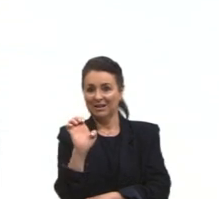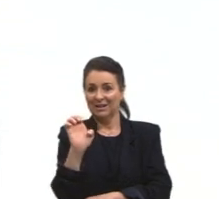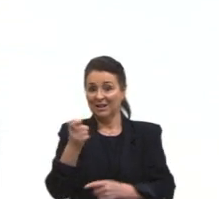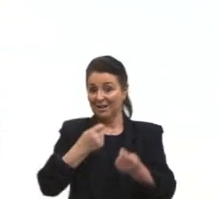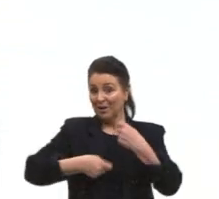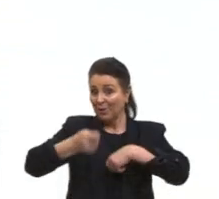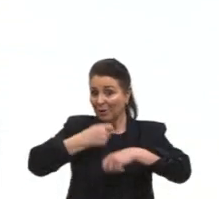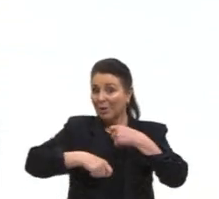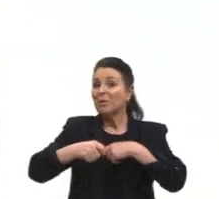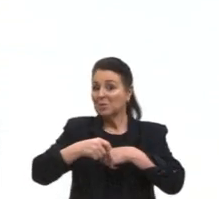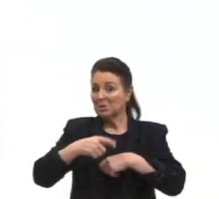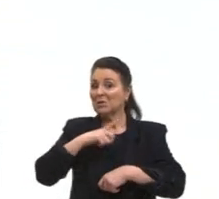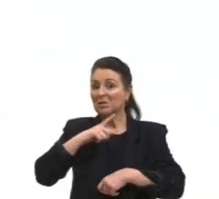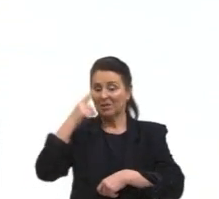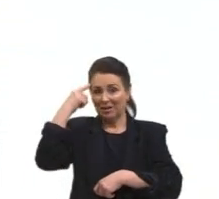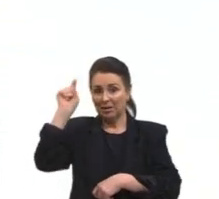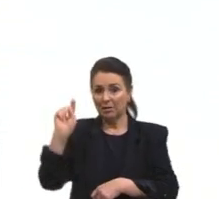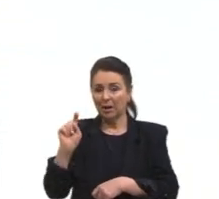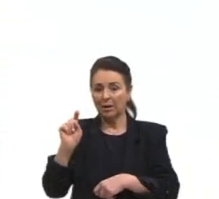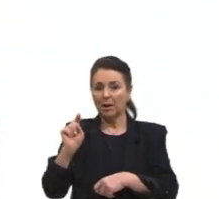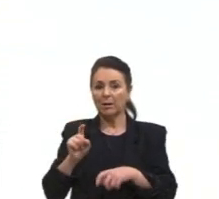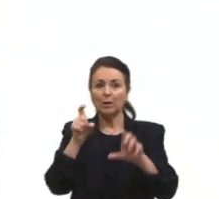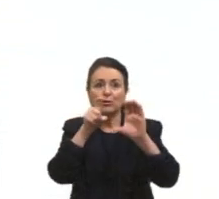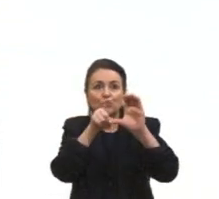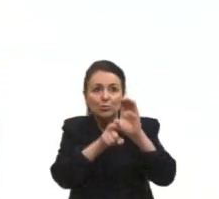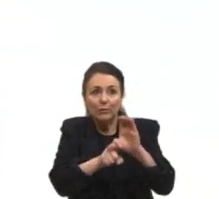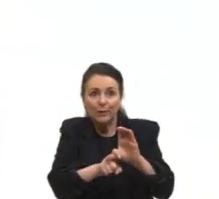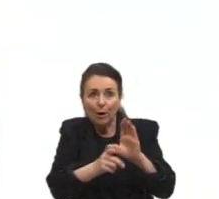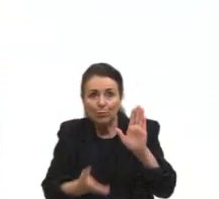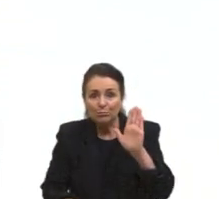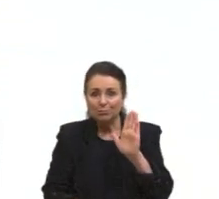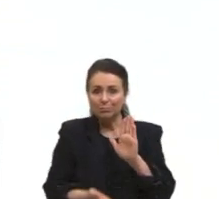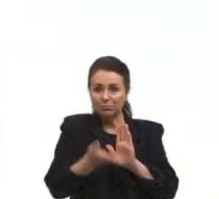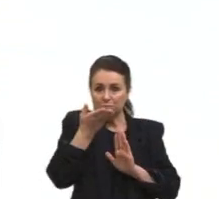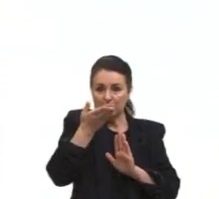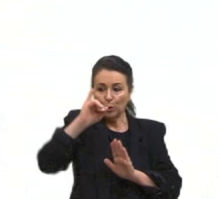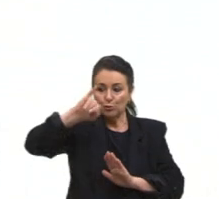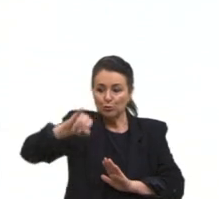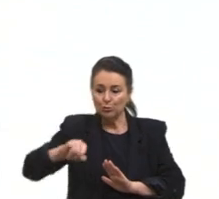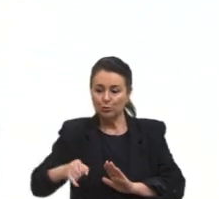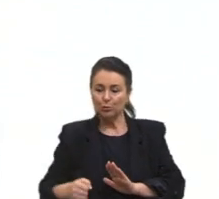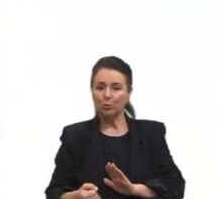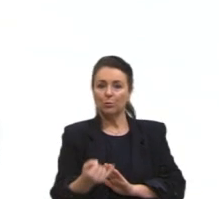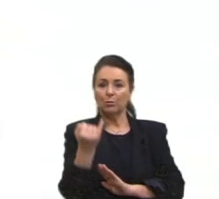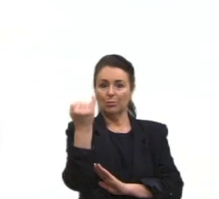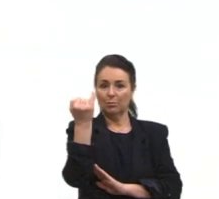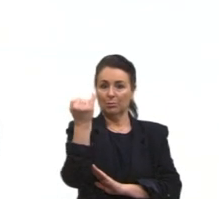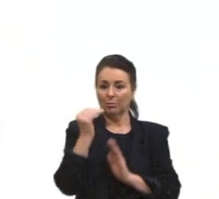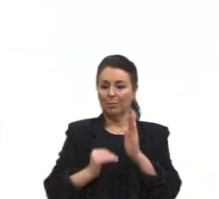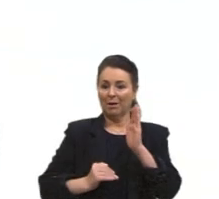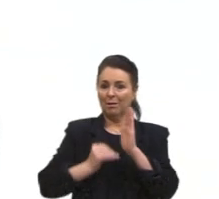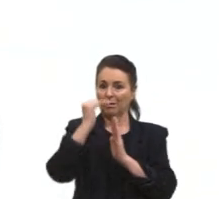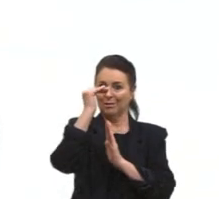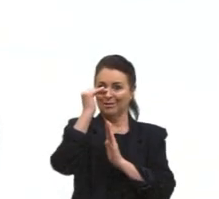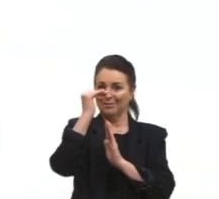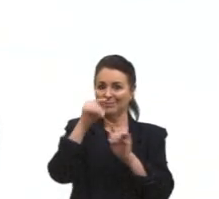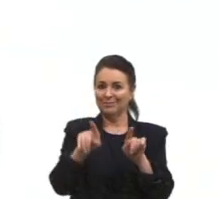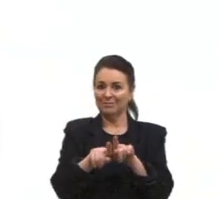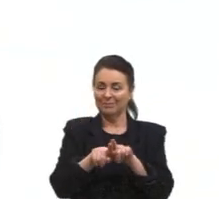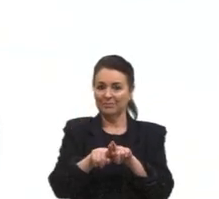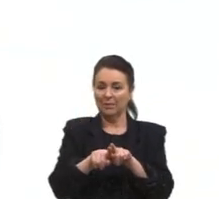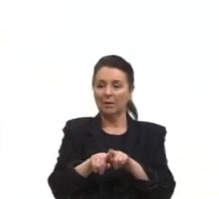econômico tá dívidas foram lá para cima né o Brasil conseguiu juros altos tá vamos passar só mais um aqui